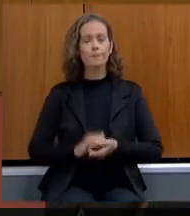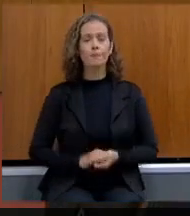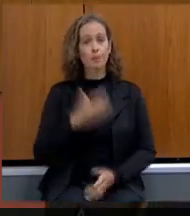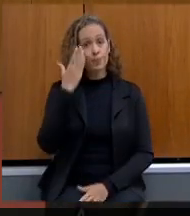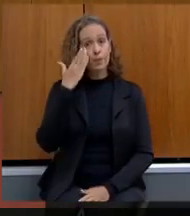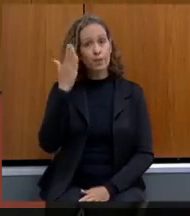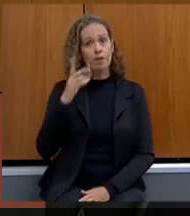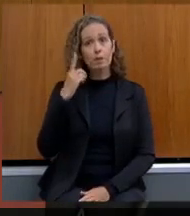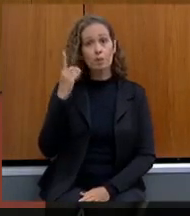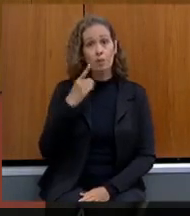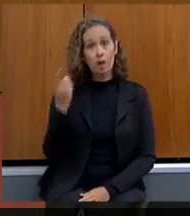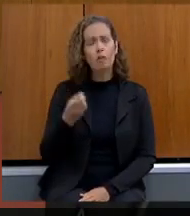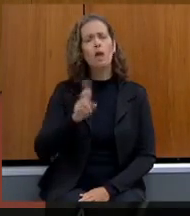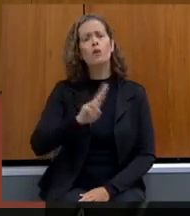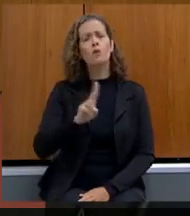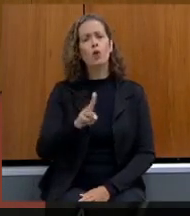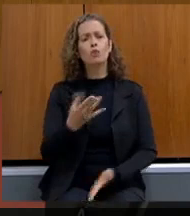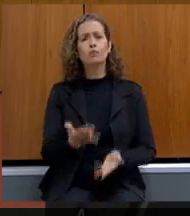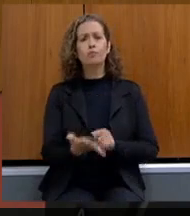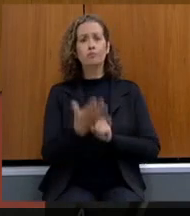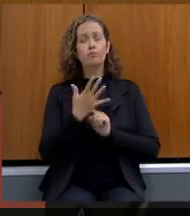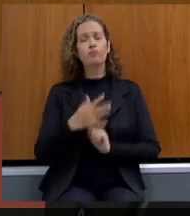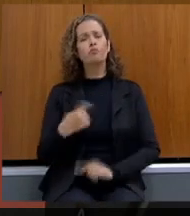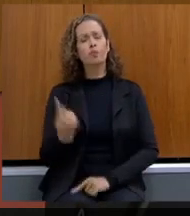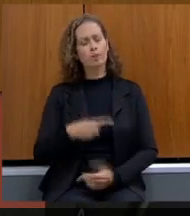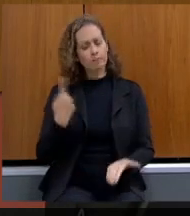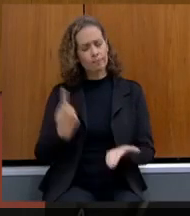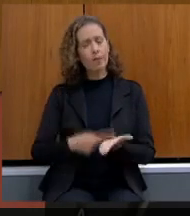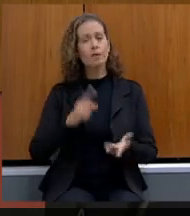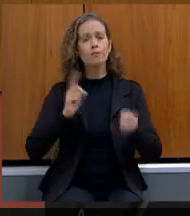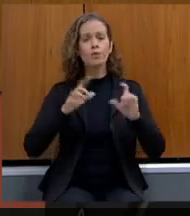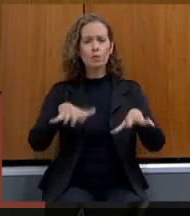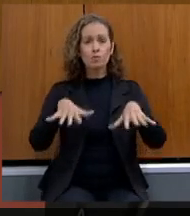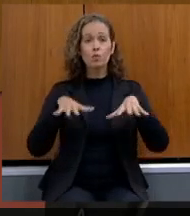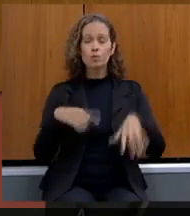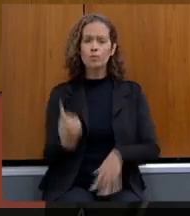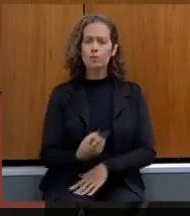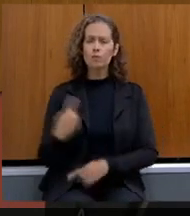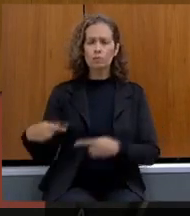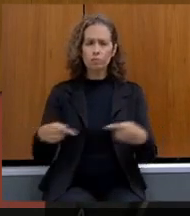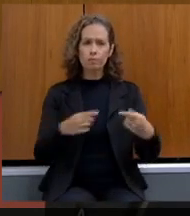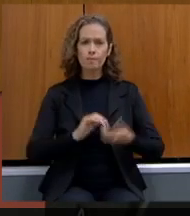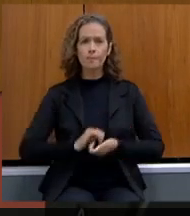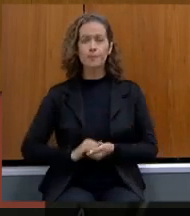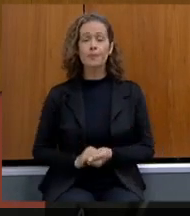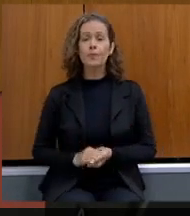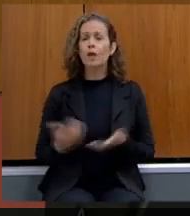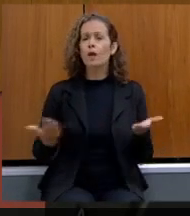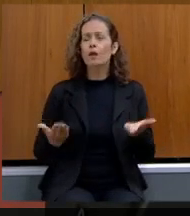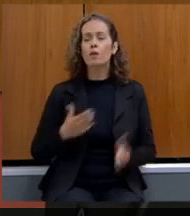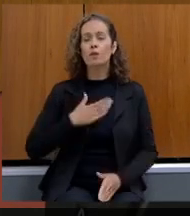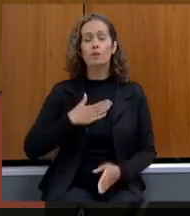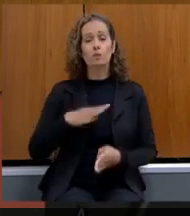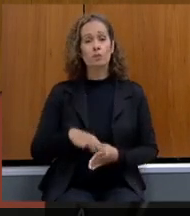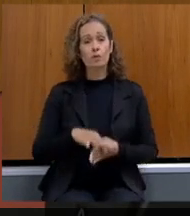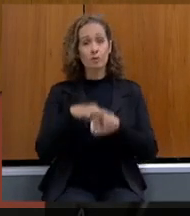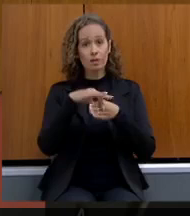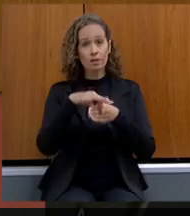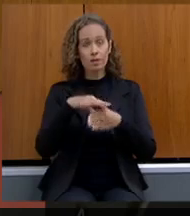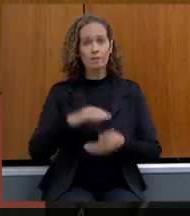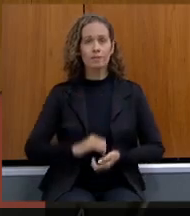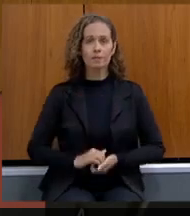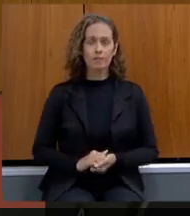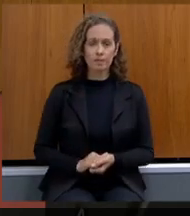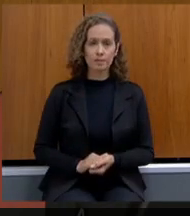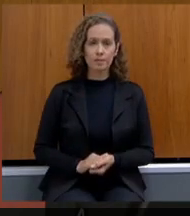passo Obrigada depois atrás lá que a gente faz audiência pública aqui a gente a gente vai debater vou passar agora porque eu líder